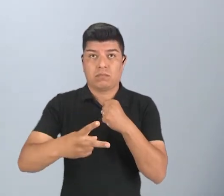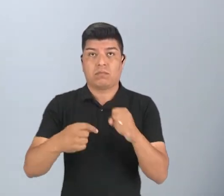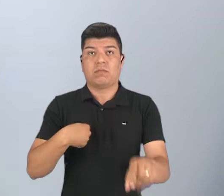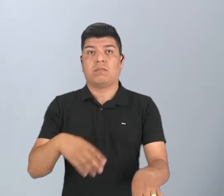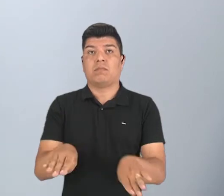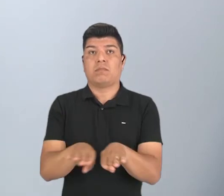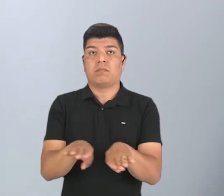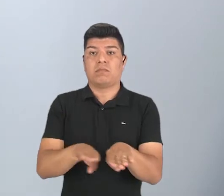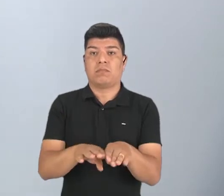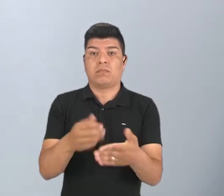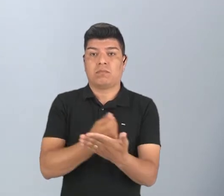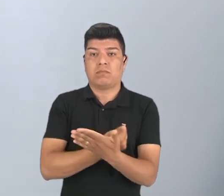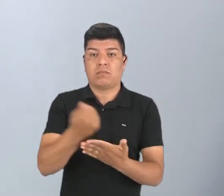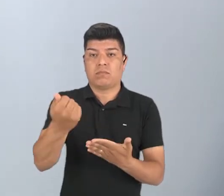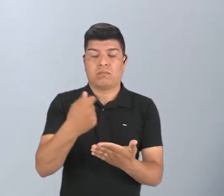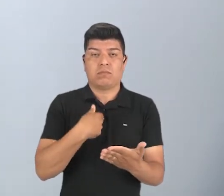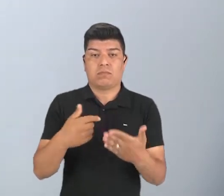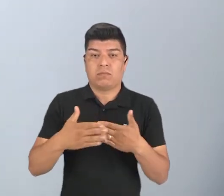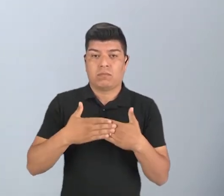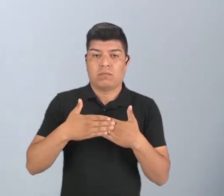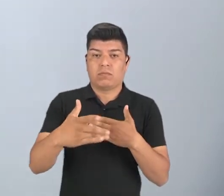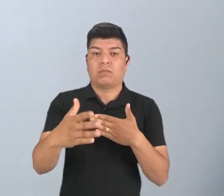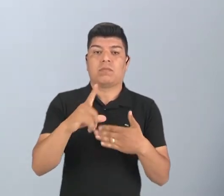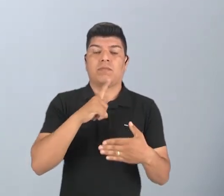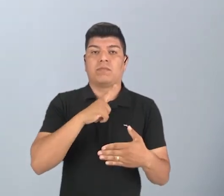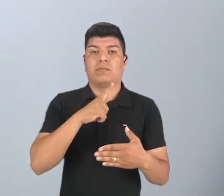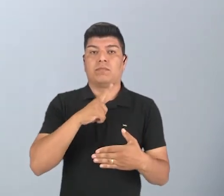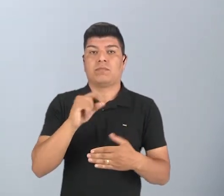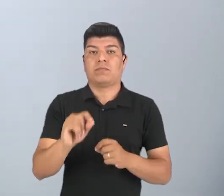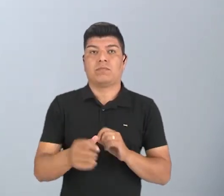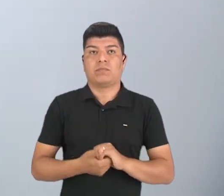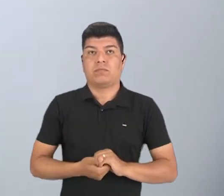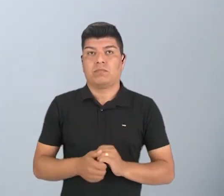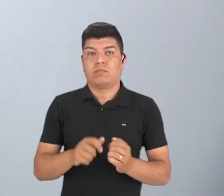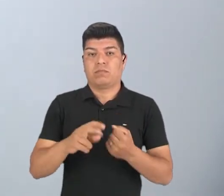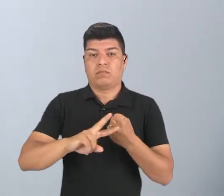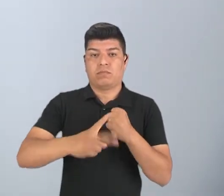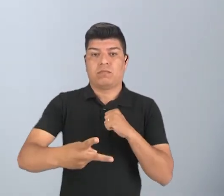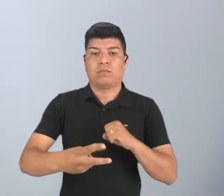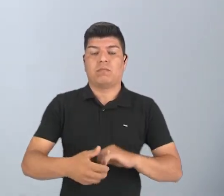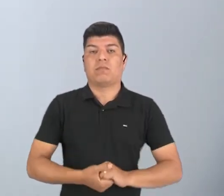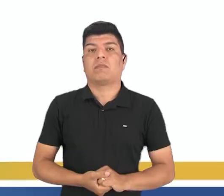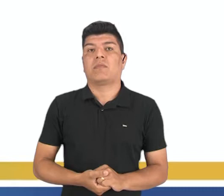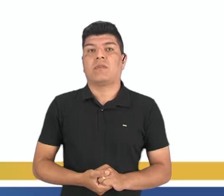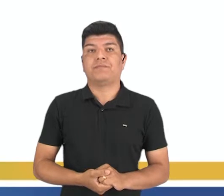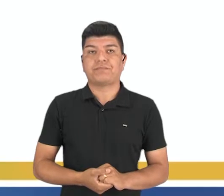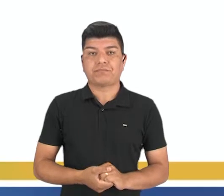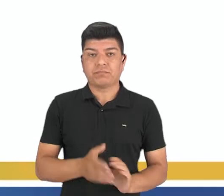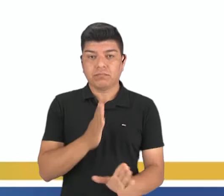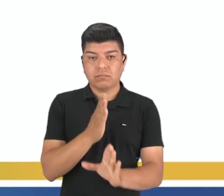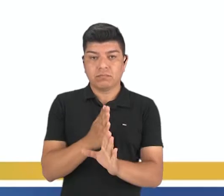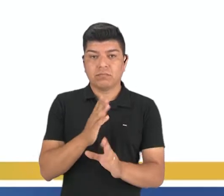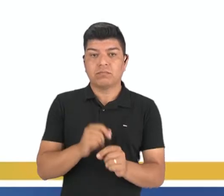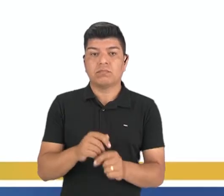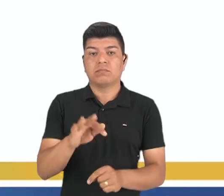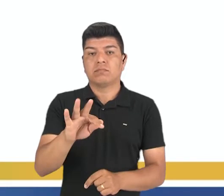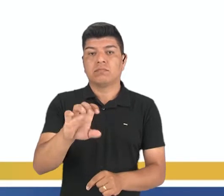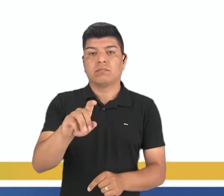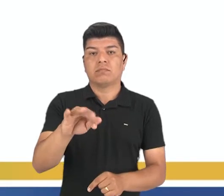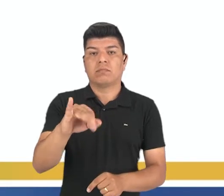uma ação inicial que a partir dela nós teremos aí uma consequência. Causa e efeito